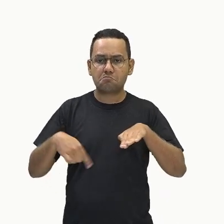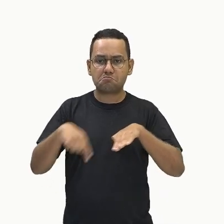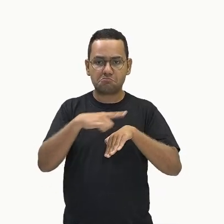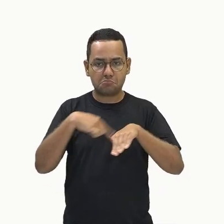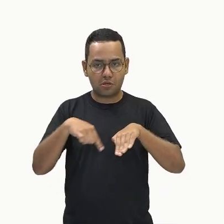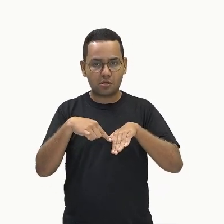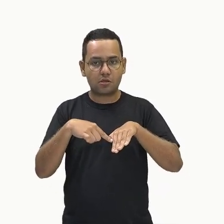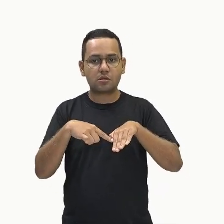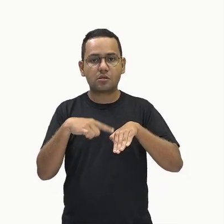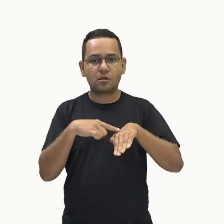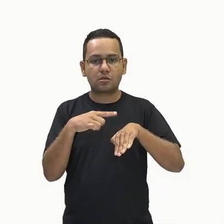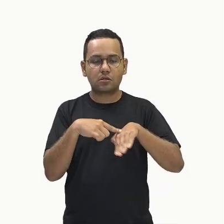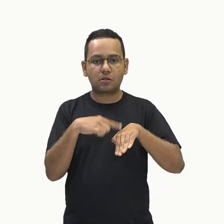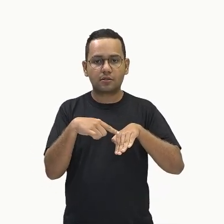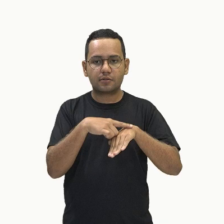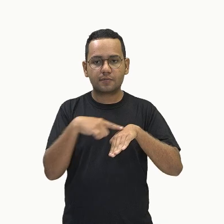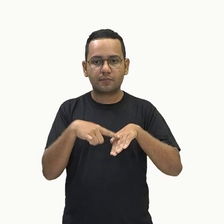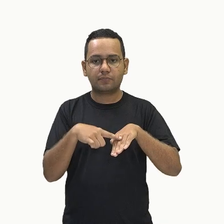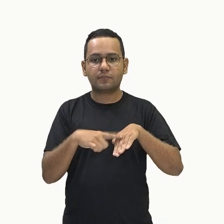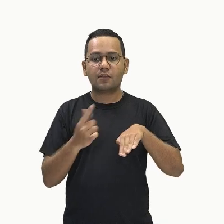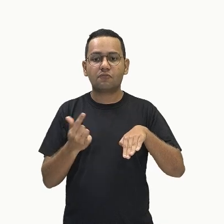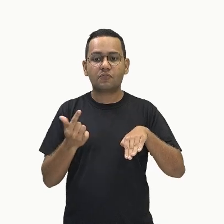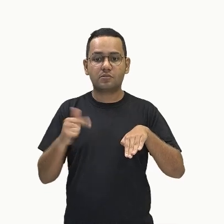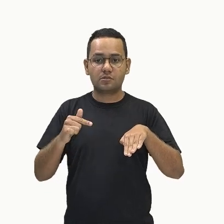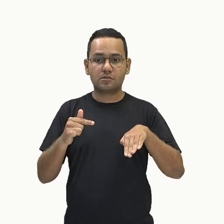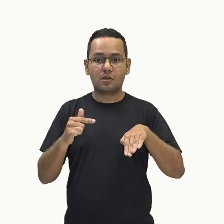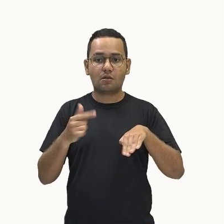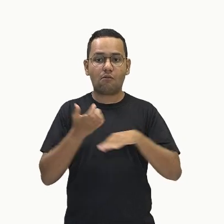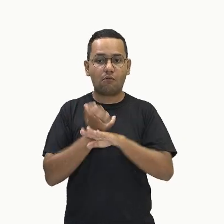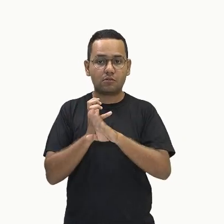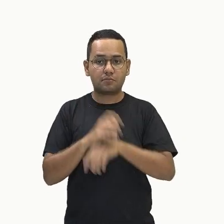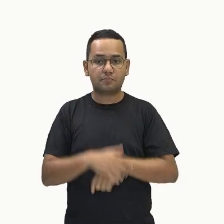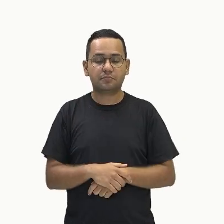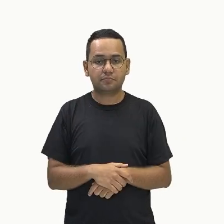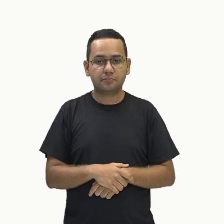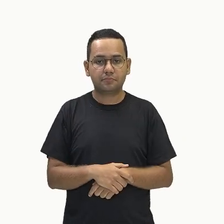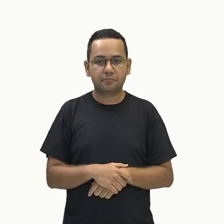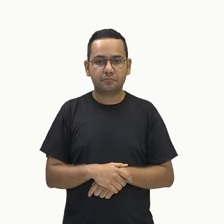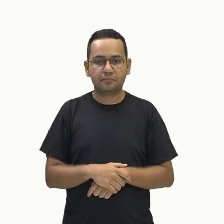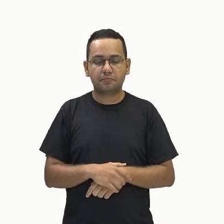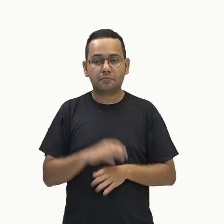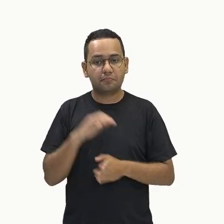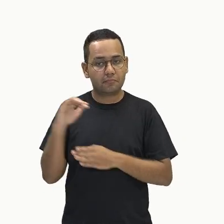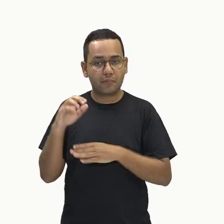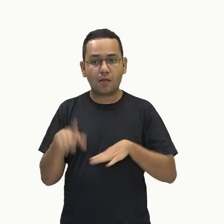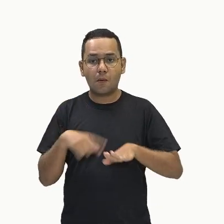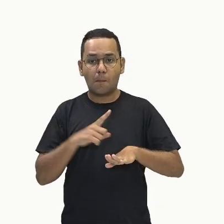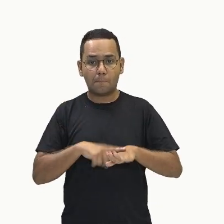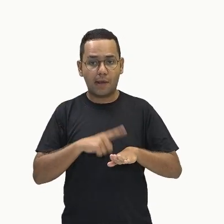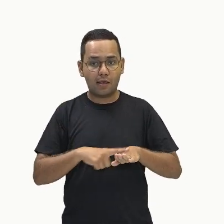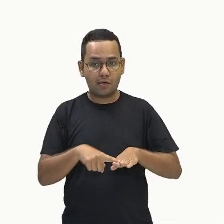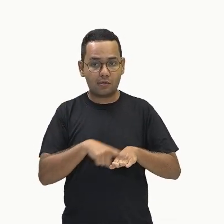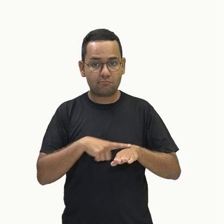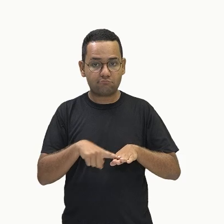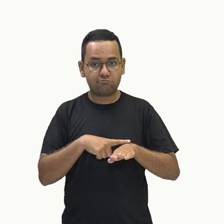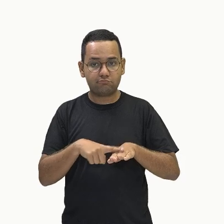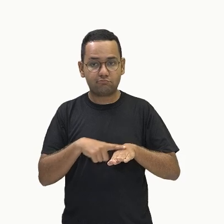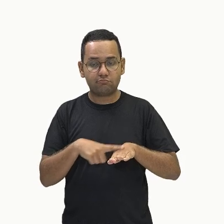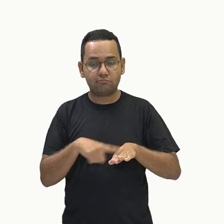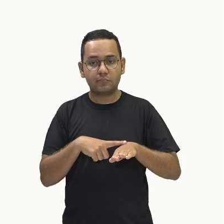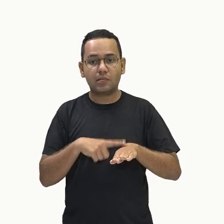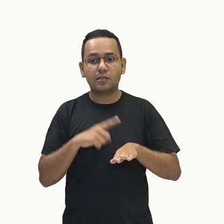ao todo, nós temos 27 ossos. E no nosso pé, nós temos